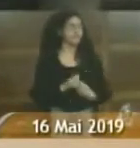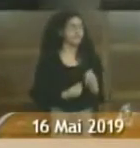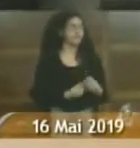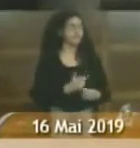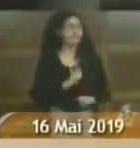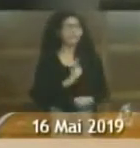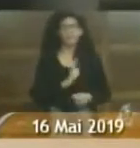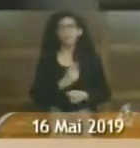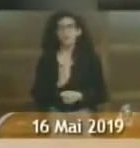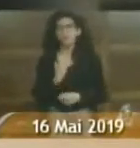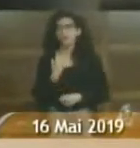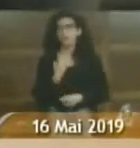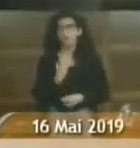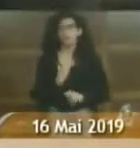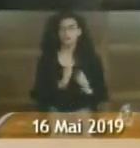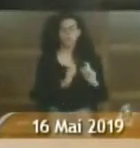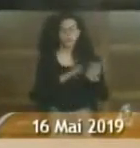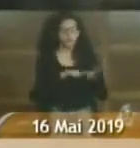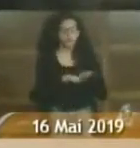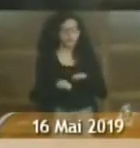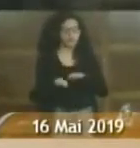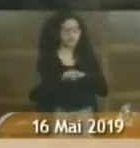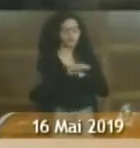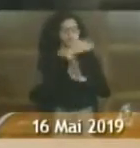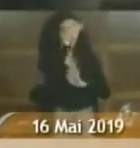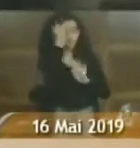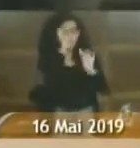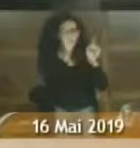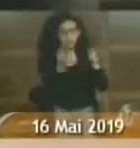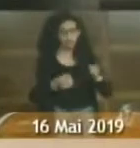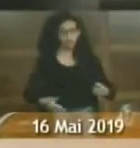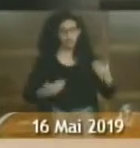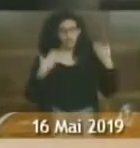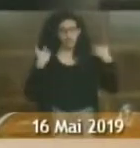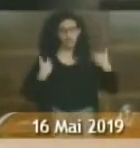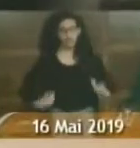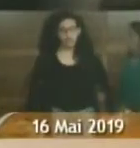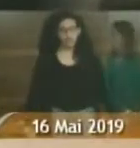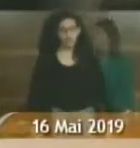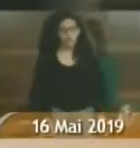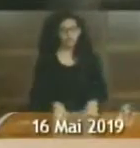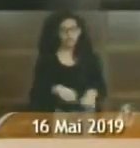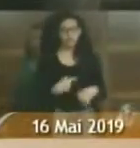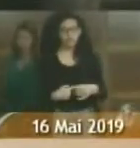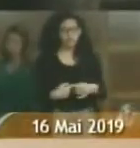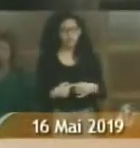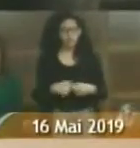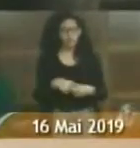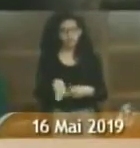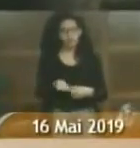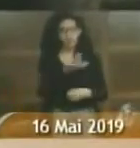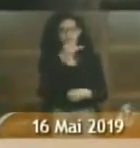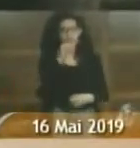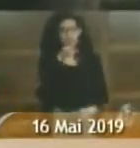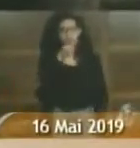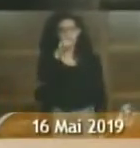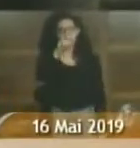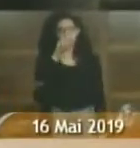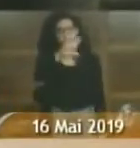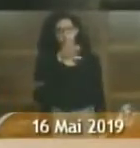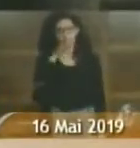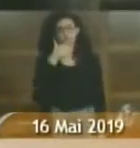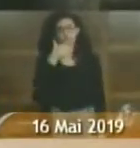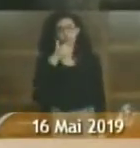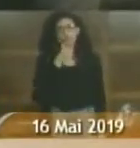a implantação de uma vaga para deficientes físicos na rua Aloysio Silva, em frente ao número 316, no bairro Morro do Carmo. Indicação